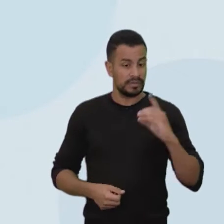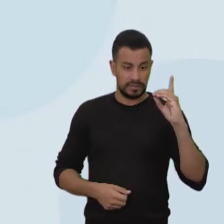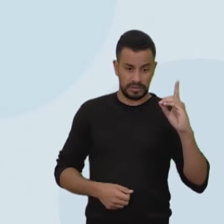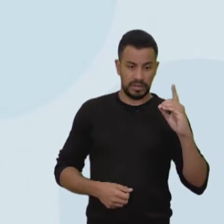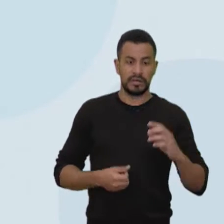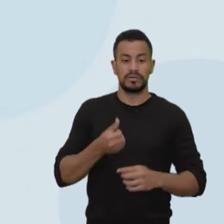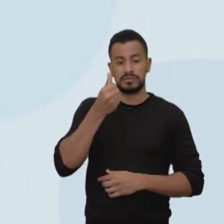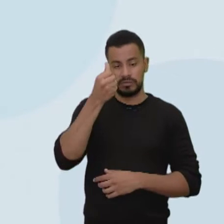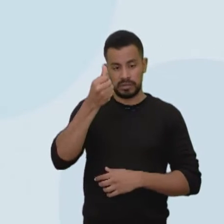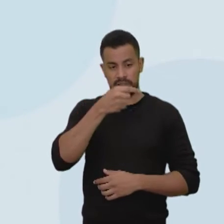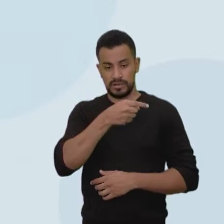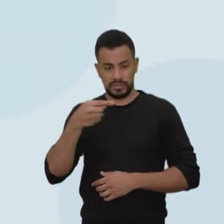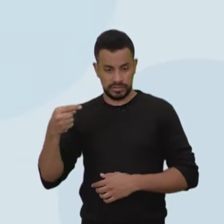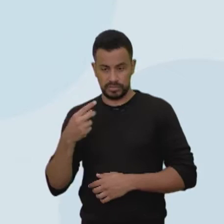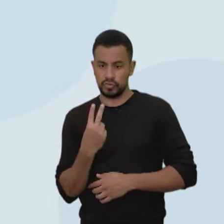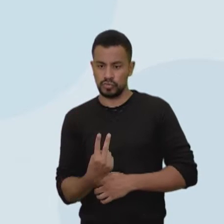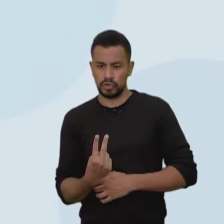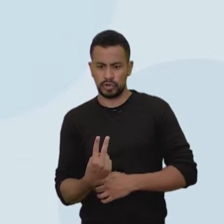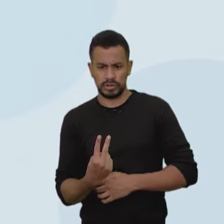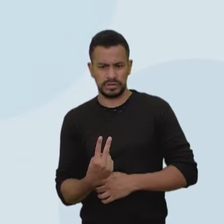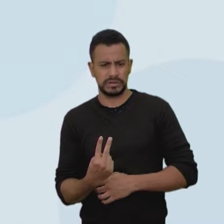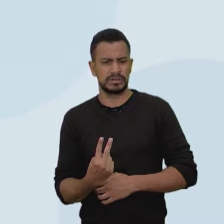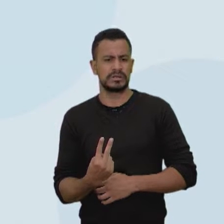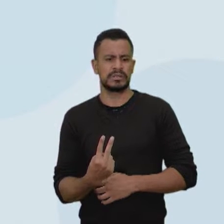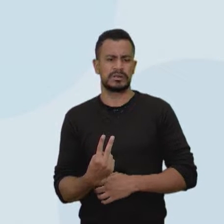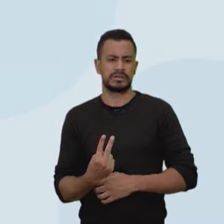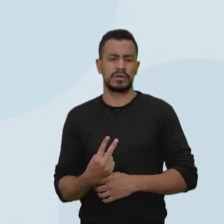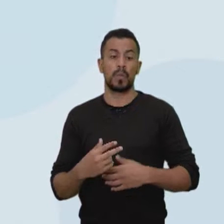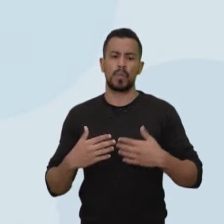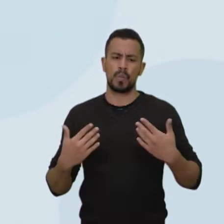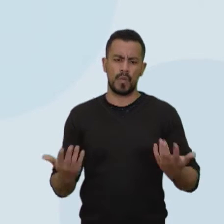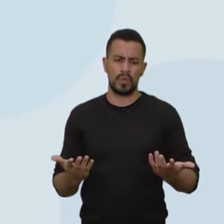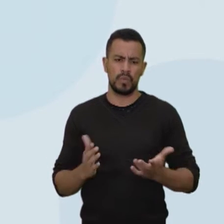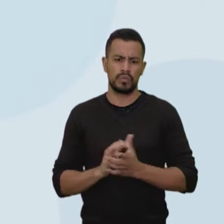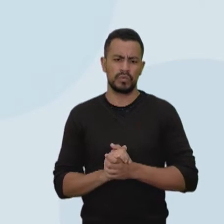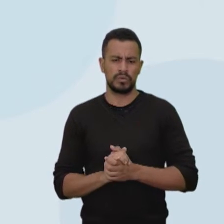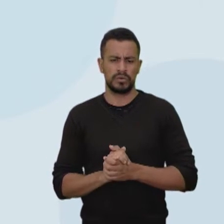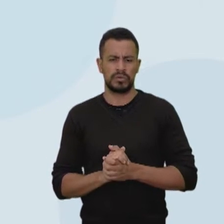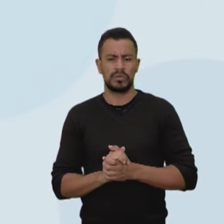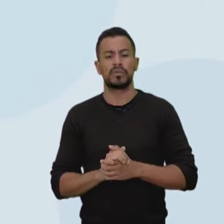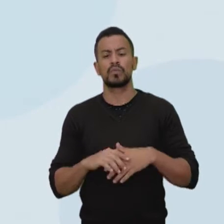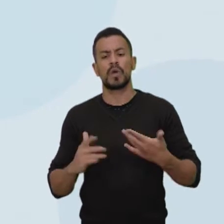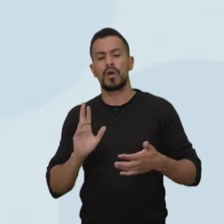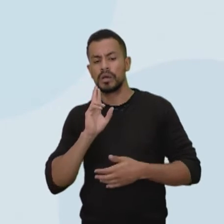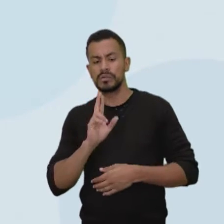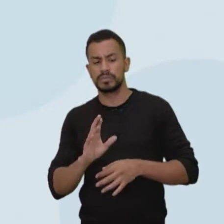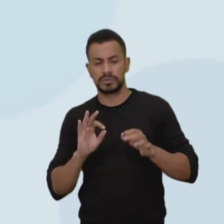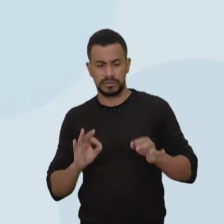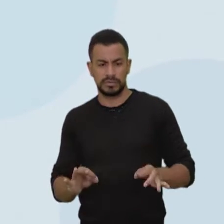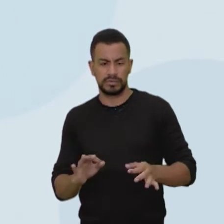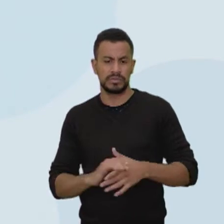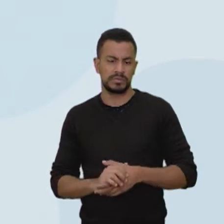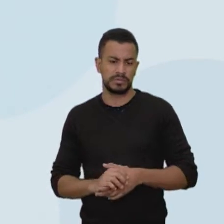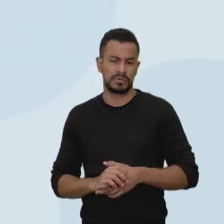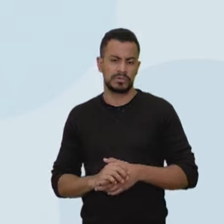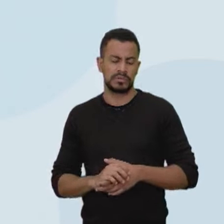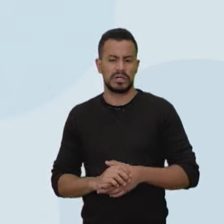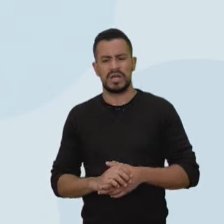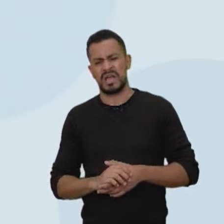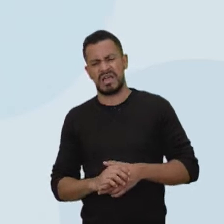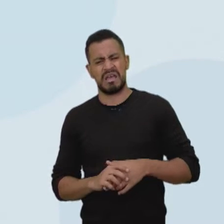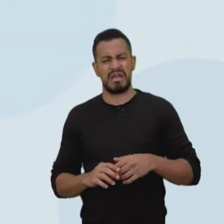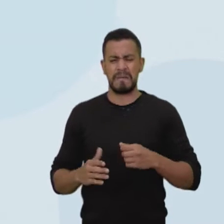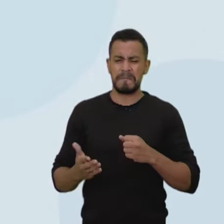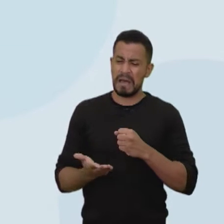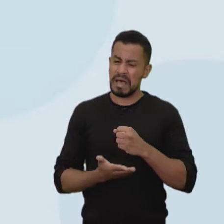sextos. Item D, 6 de 2, 6 pedaços de 2. Eu quero saber qual é a fração. Sabe, professora, mas isso aí é